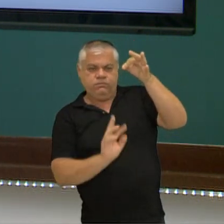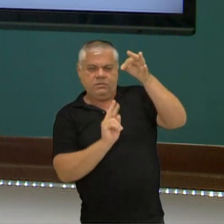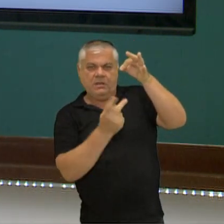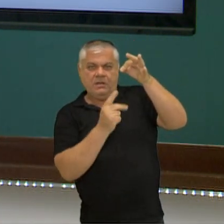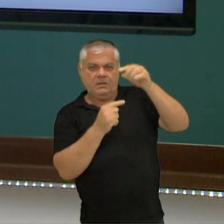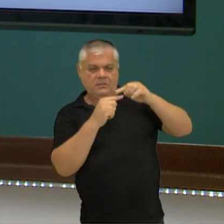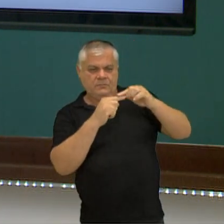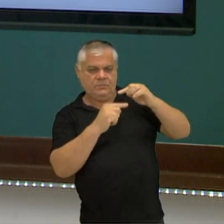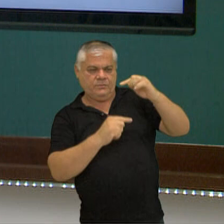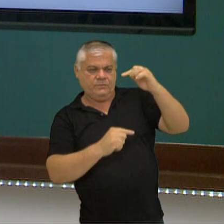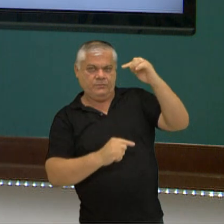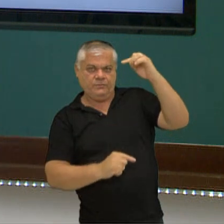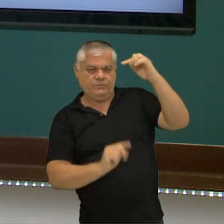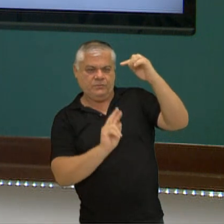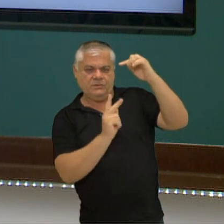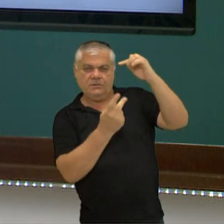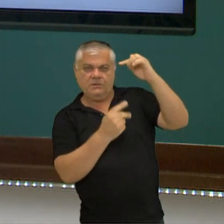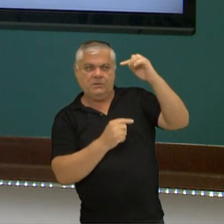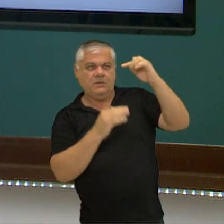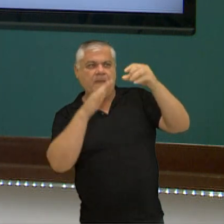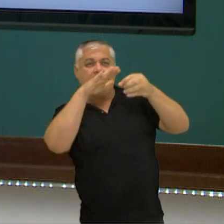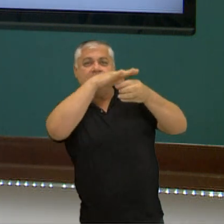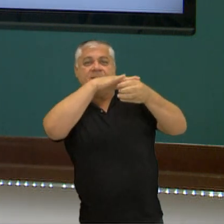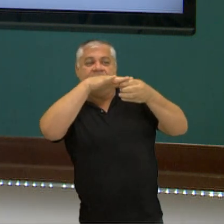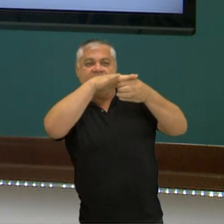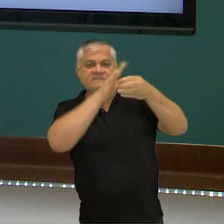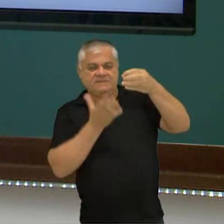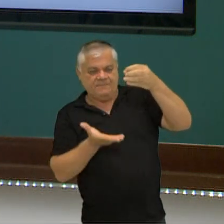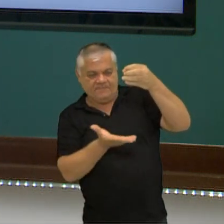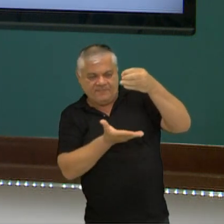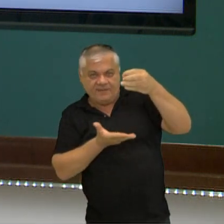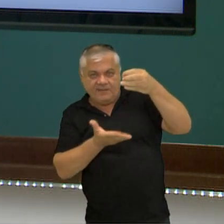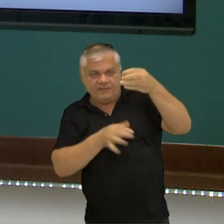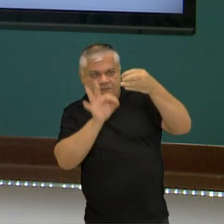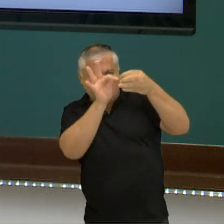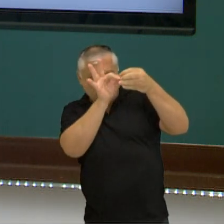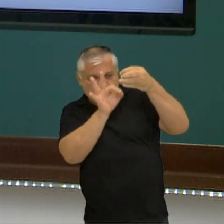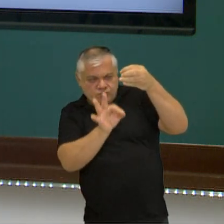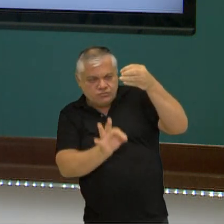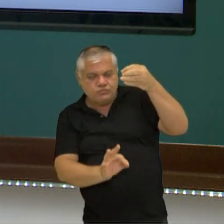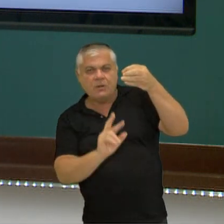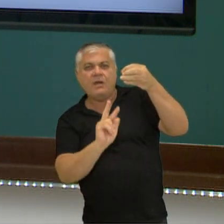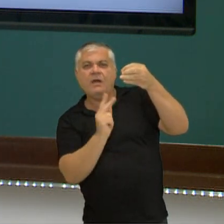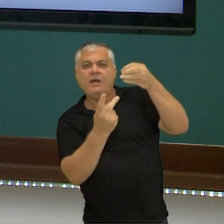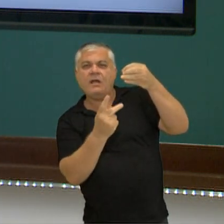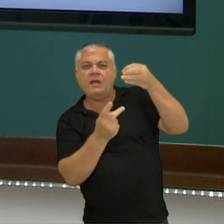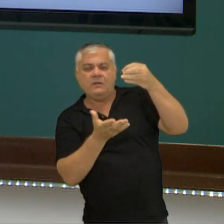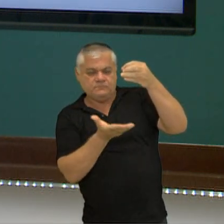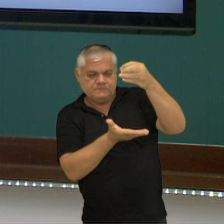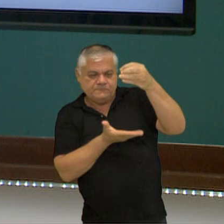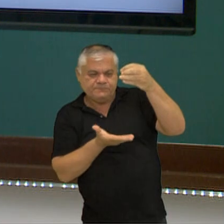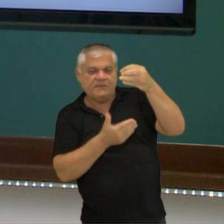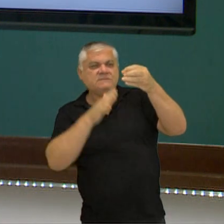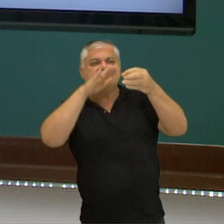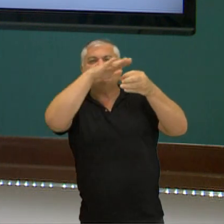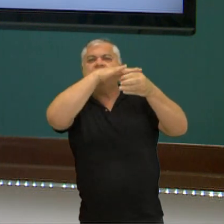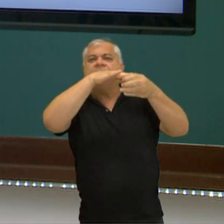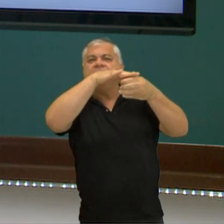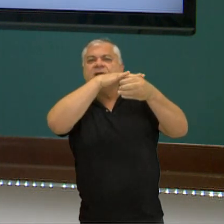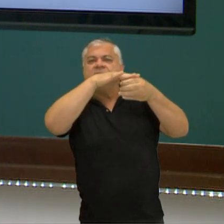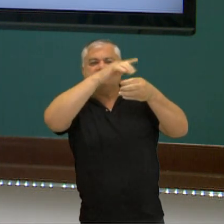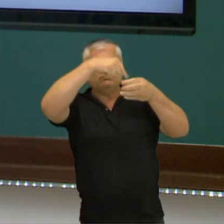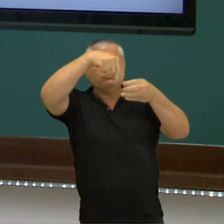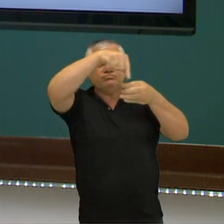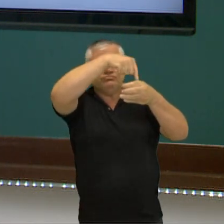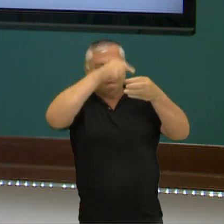a distância entre as duas bases. E no cilindro essas bases são um círculo